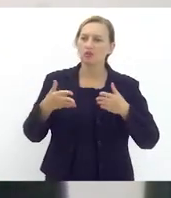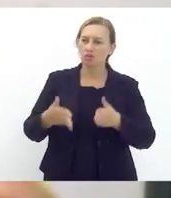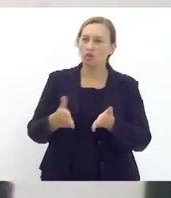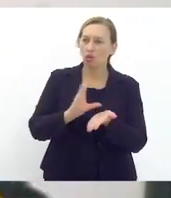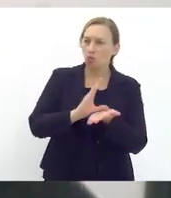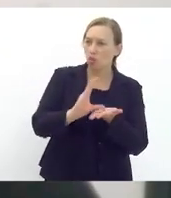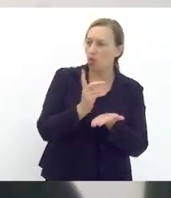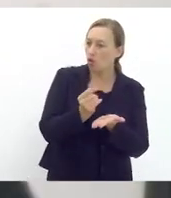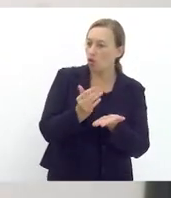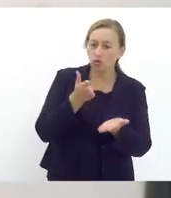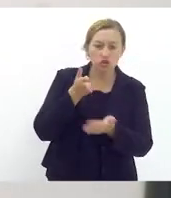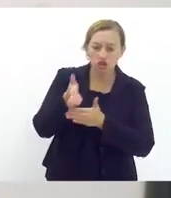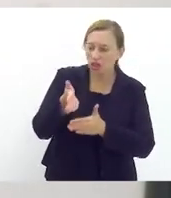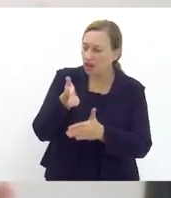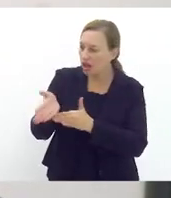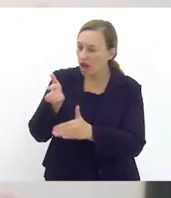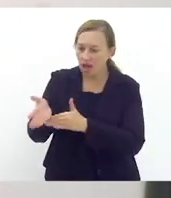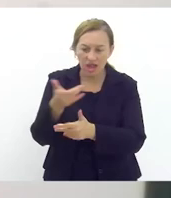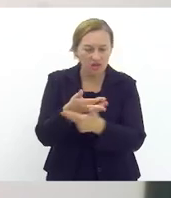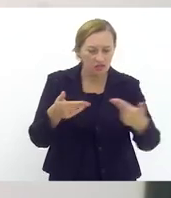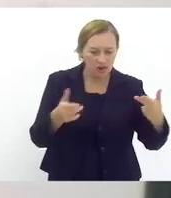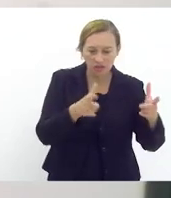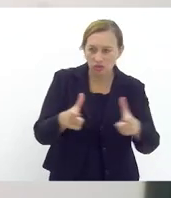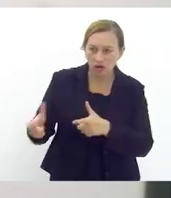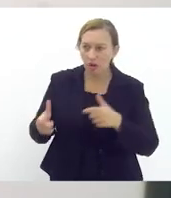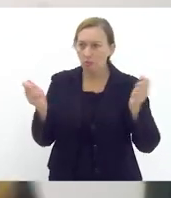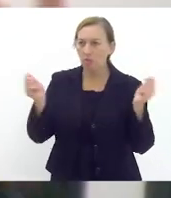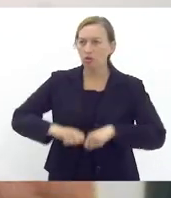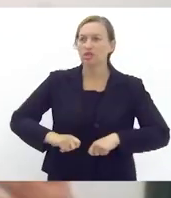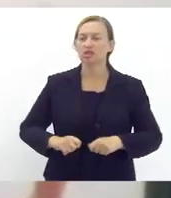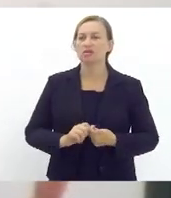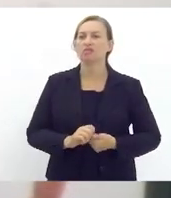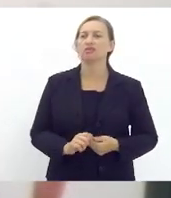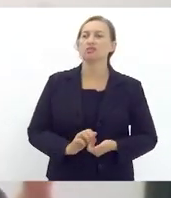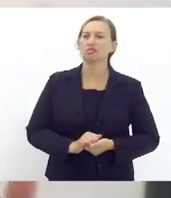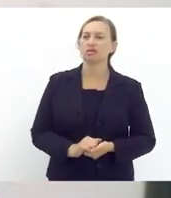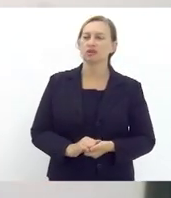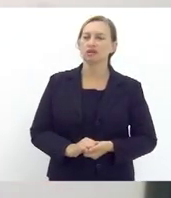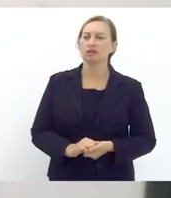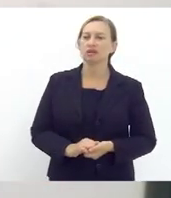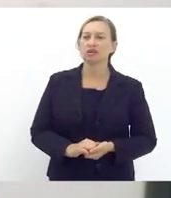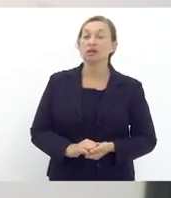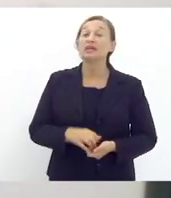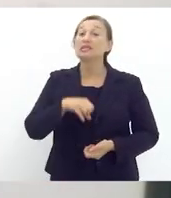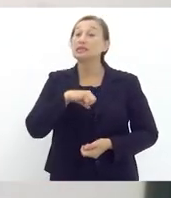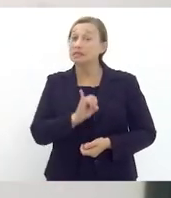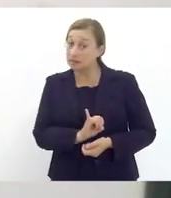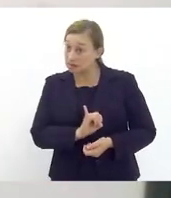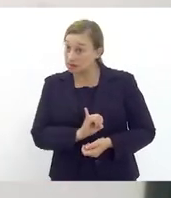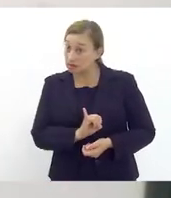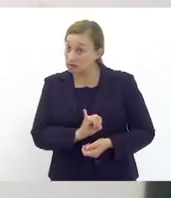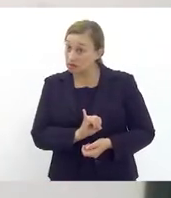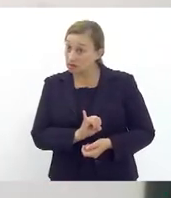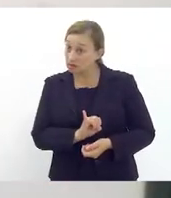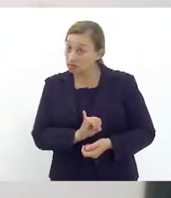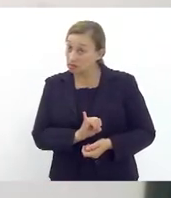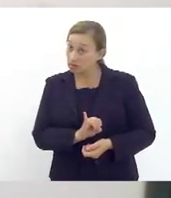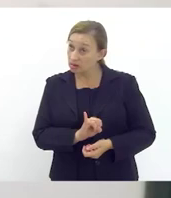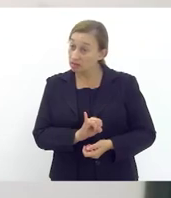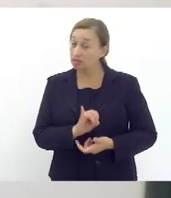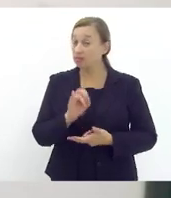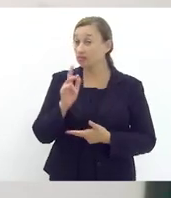recurso chegar na ponta em todos os territórios possíveis essa premissa se a gente colocasse